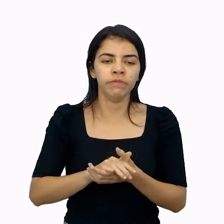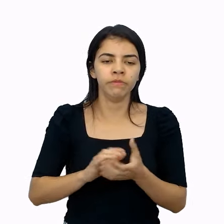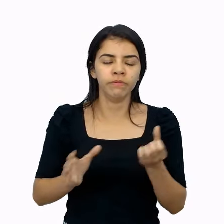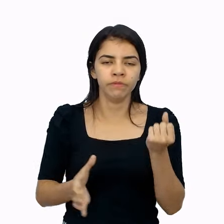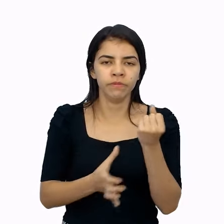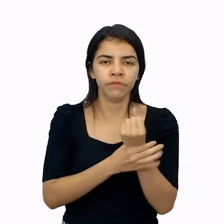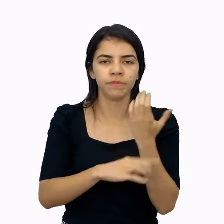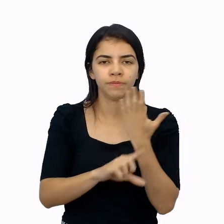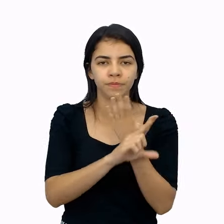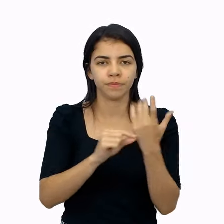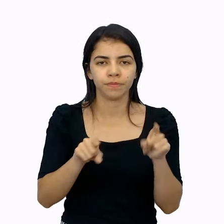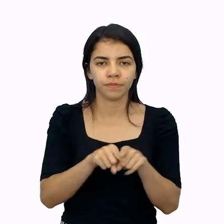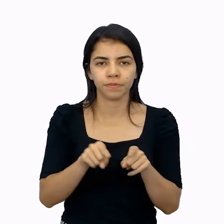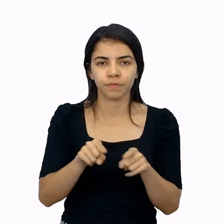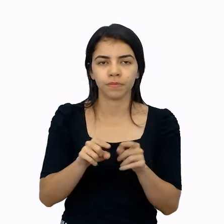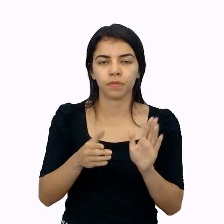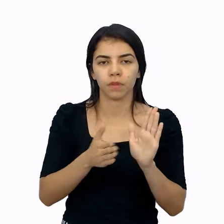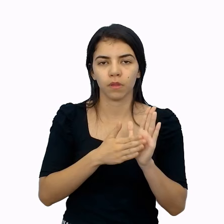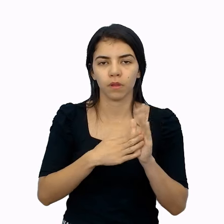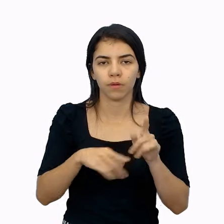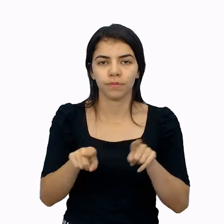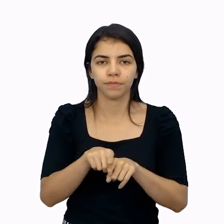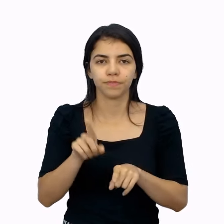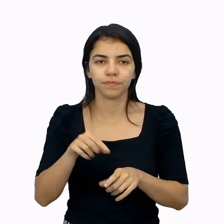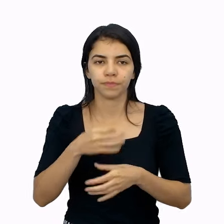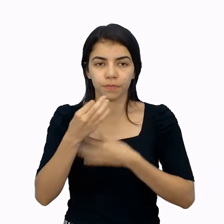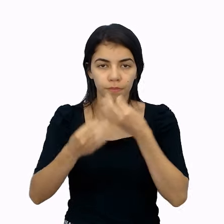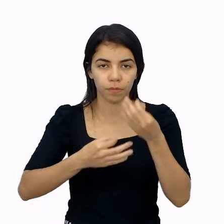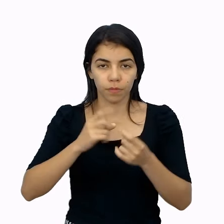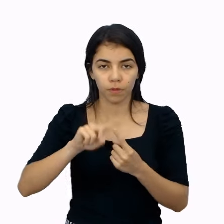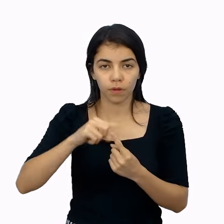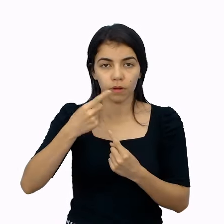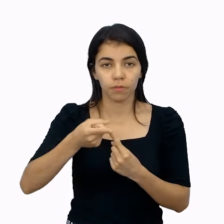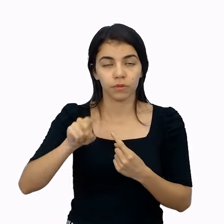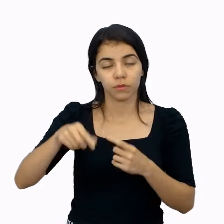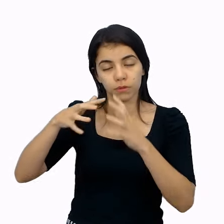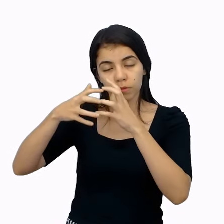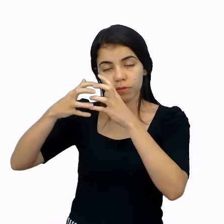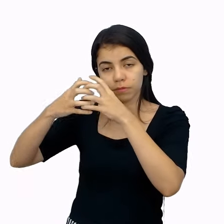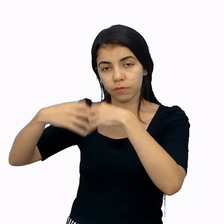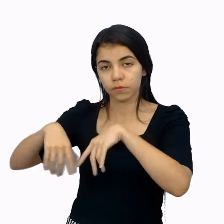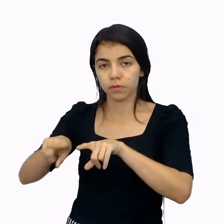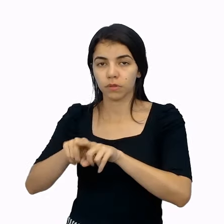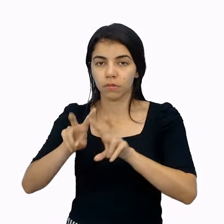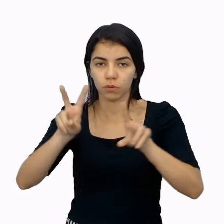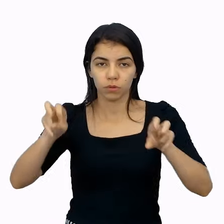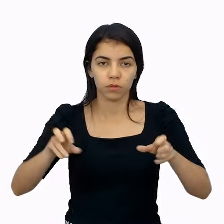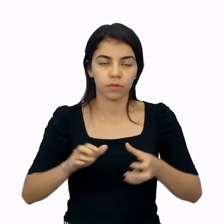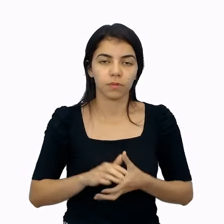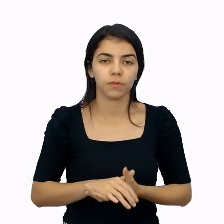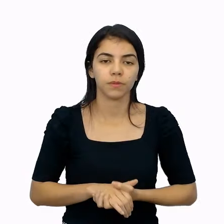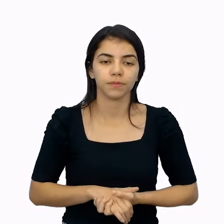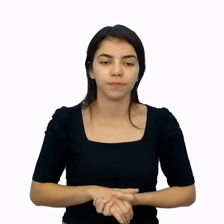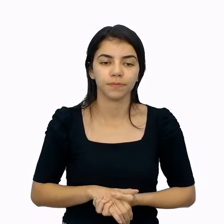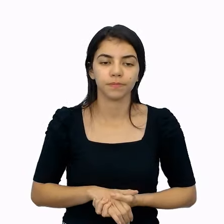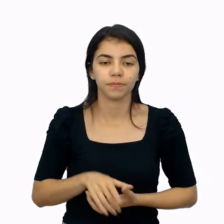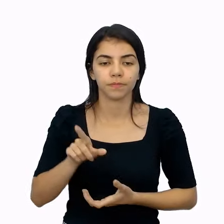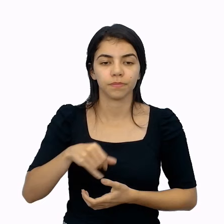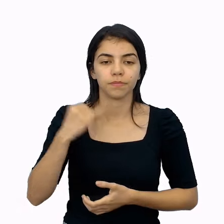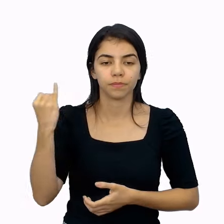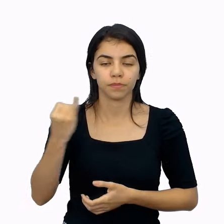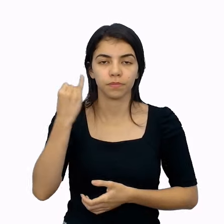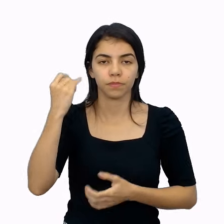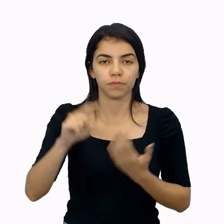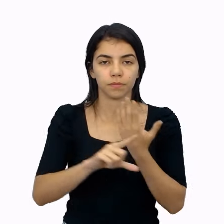de um ponto de vista por meio de argumentos, e ele opina a partir da reflexão sobre o tema. É importante ler